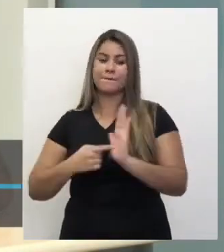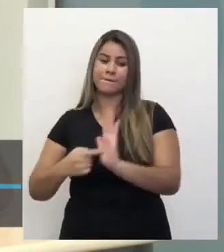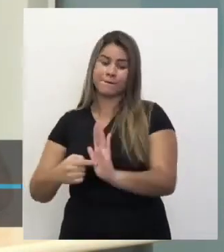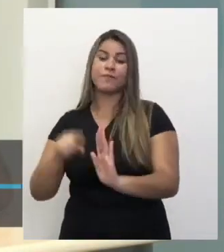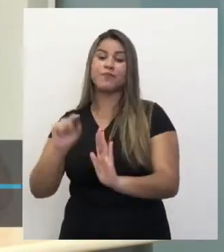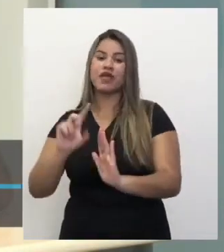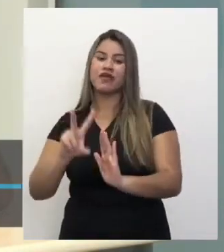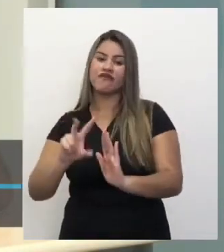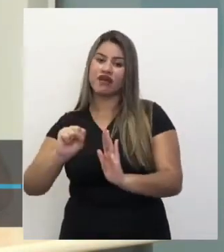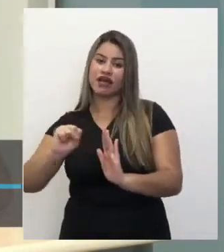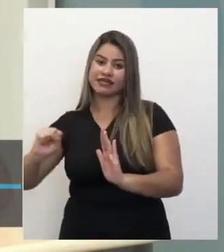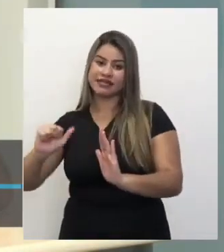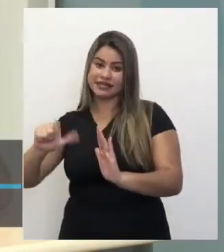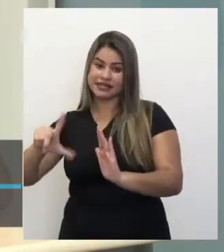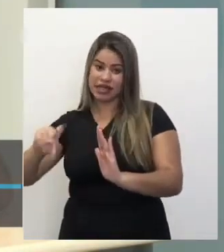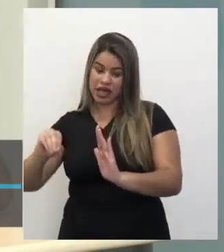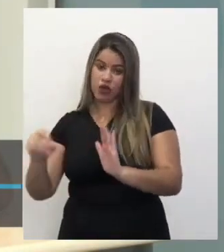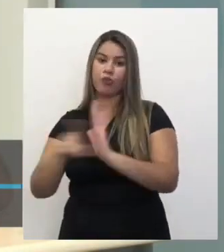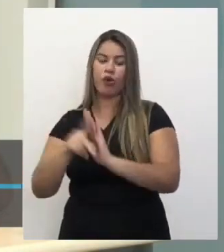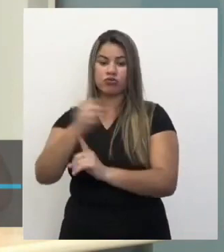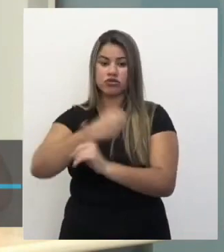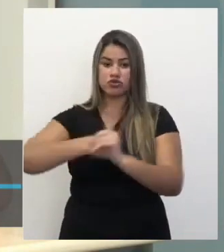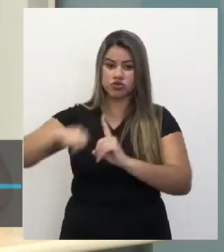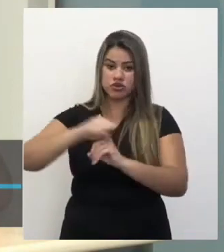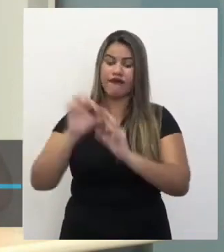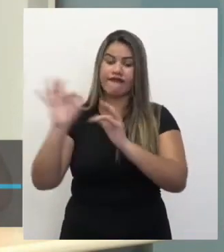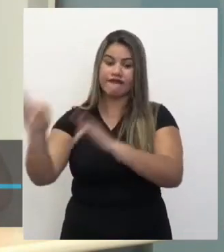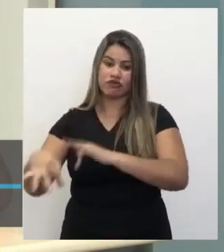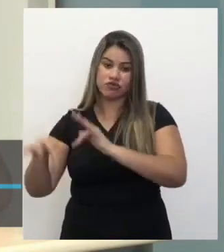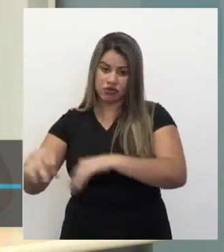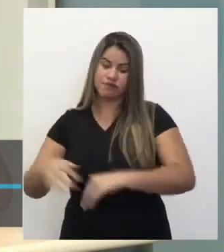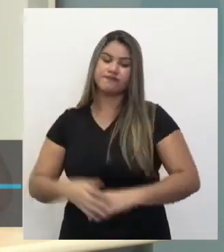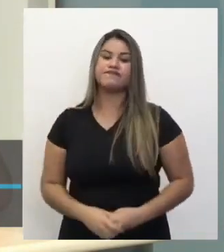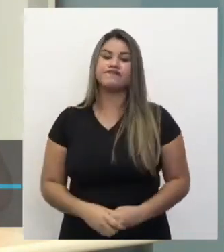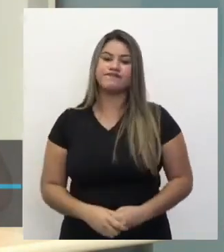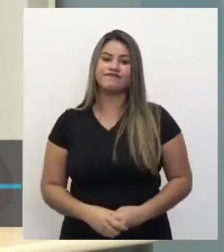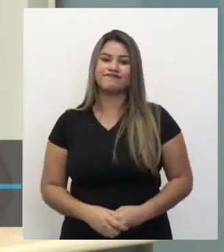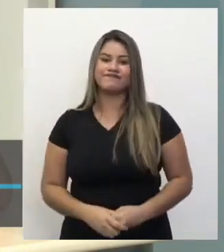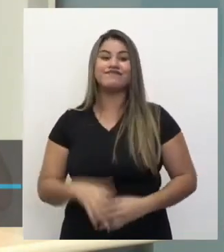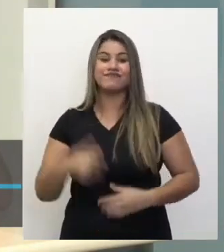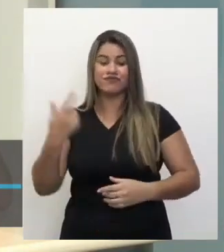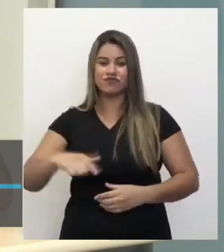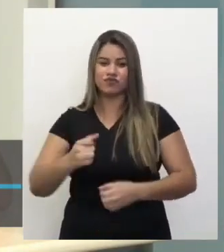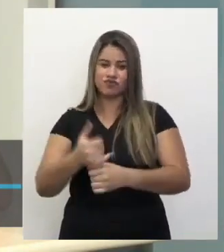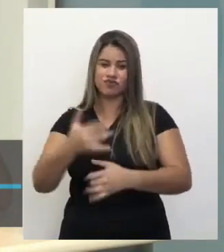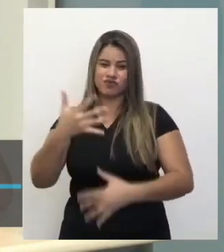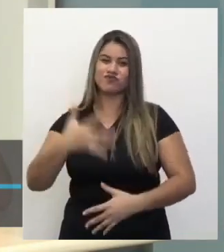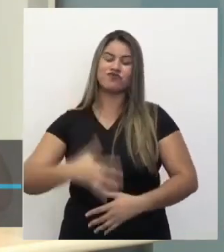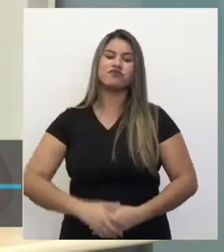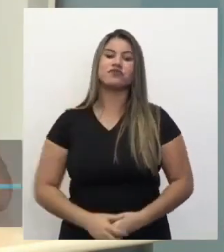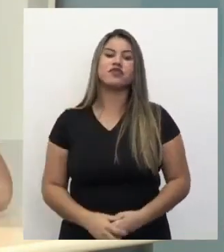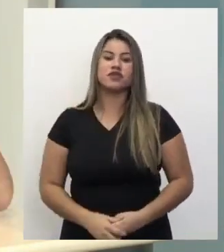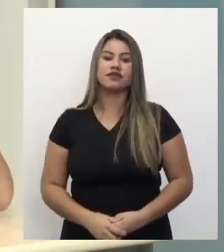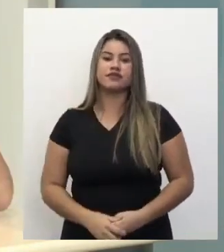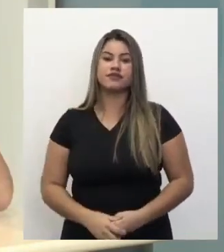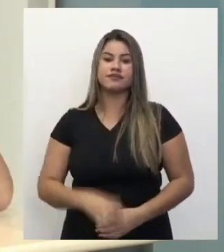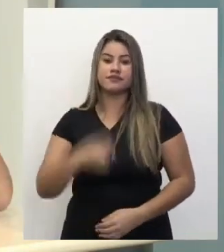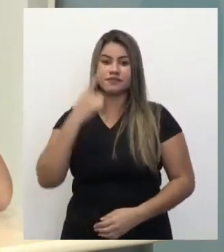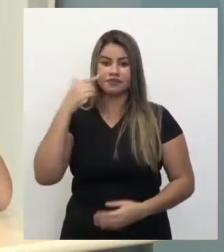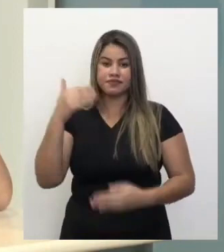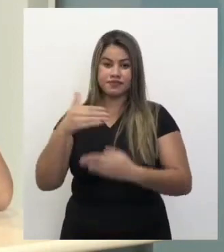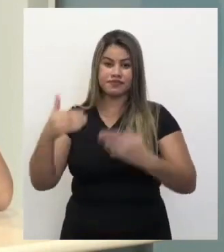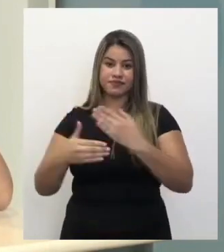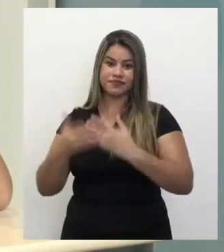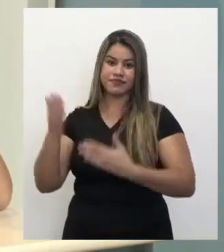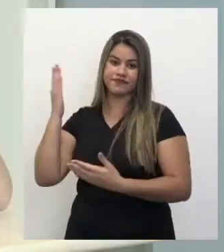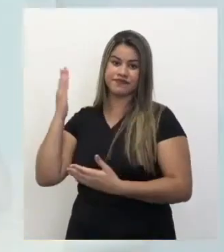e ele era vassalo de toda a sociedade feudal. Vamos para um momentinho de interação, mais um. Dá uma olhadinha aí na tela que vocês vão